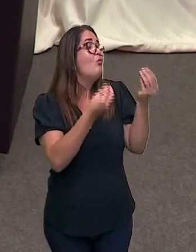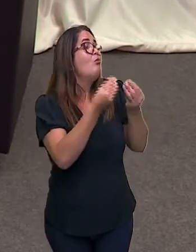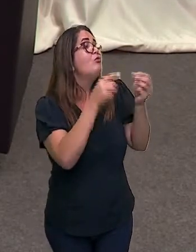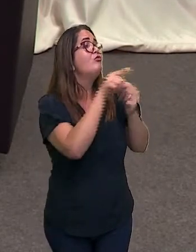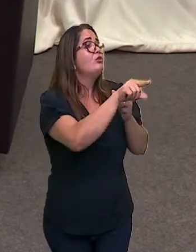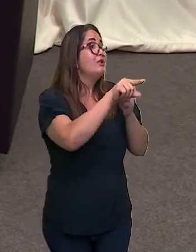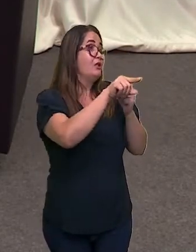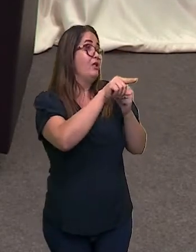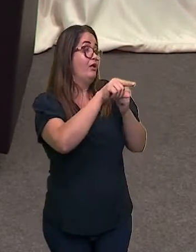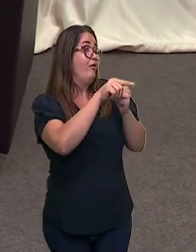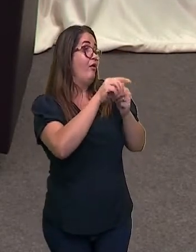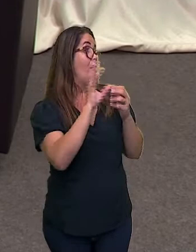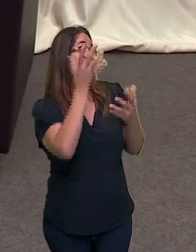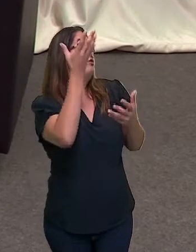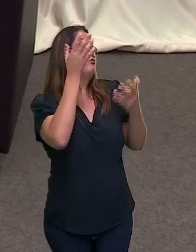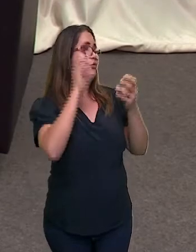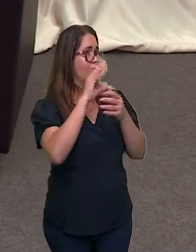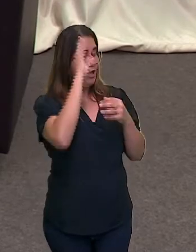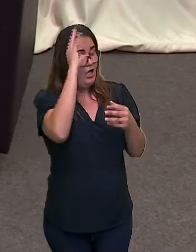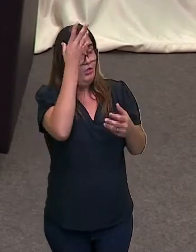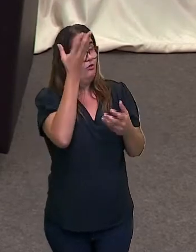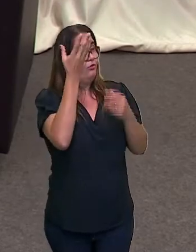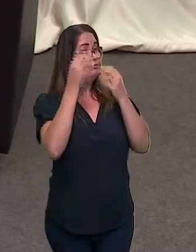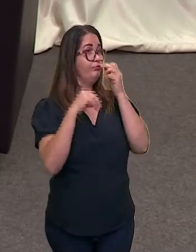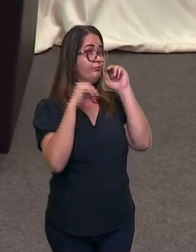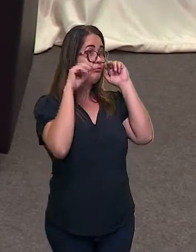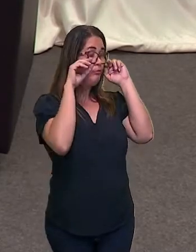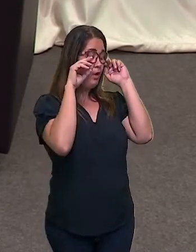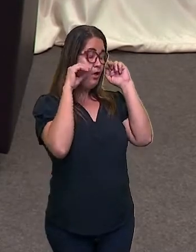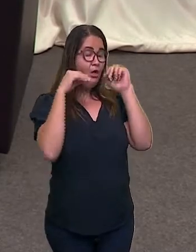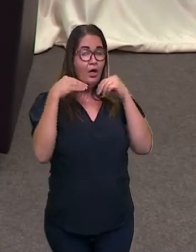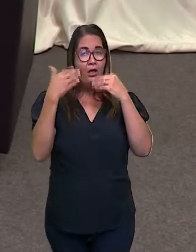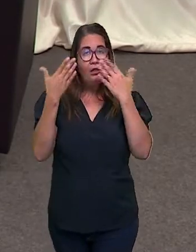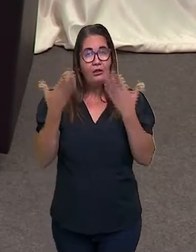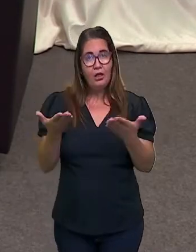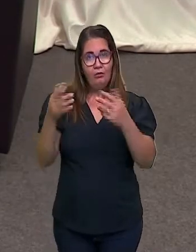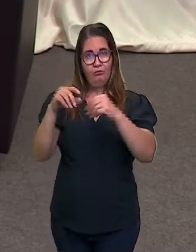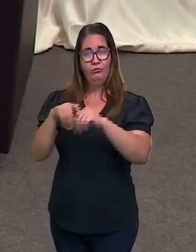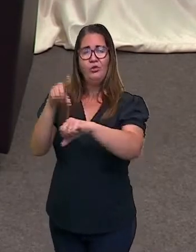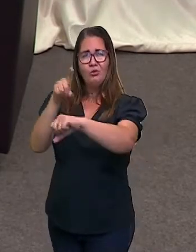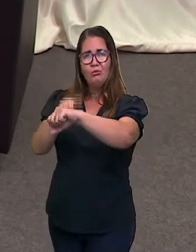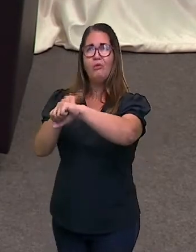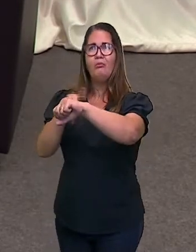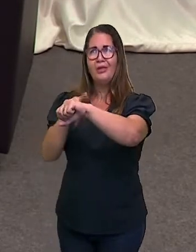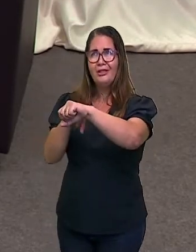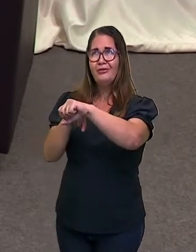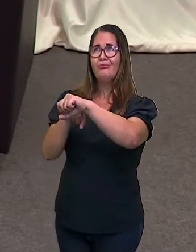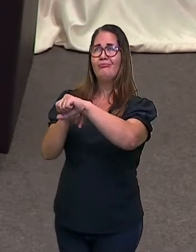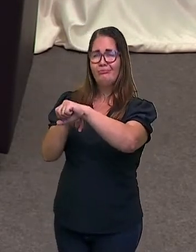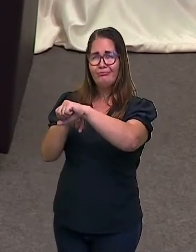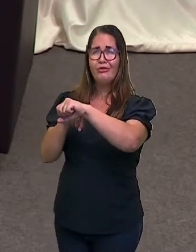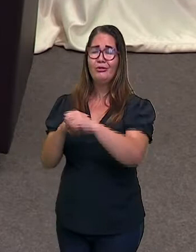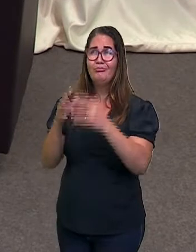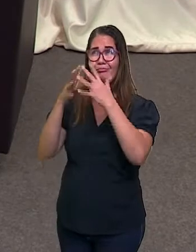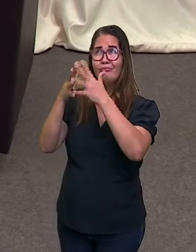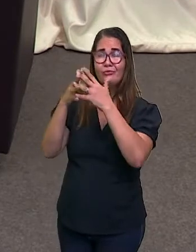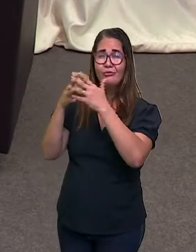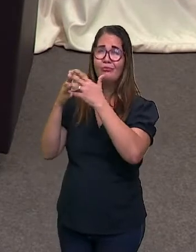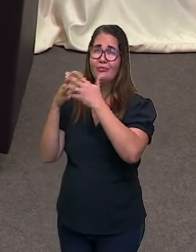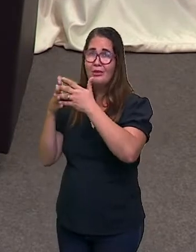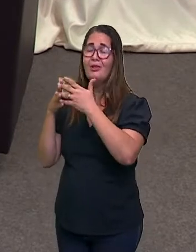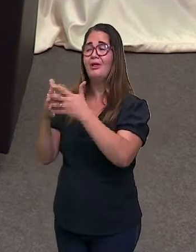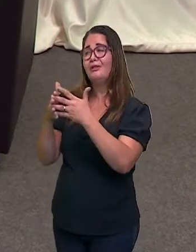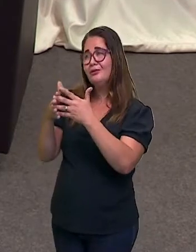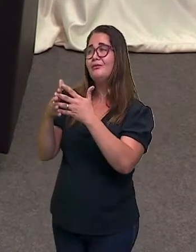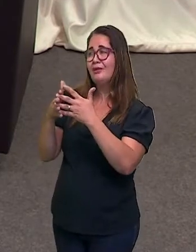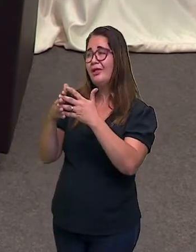início? Foi, no primeiro momento, muito desafiador, porque eu imaginava